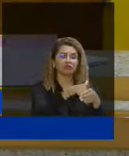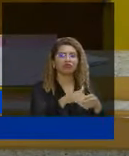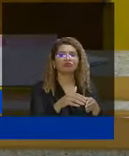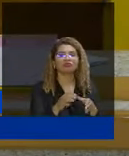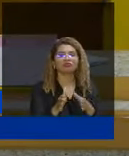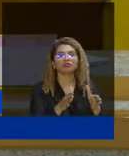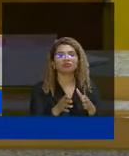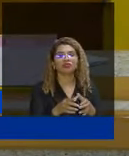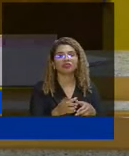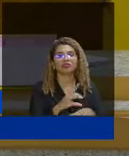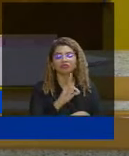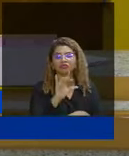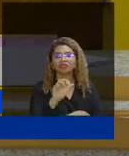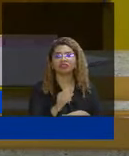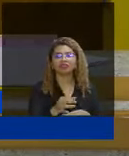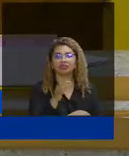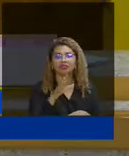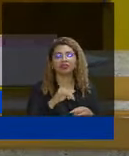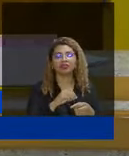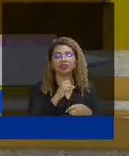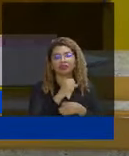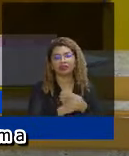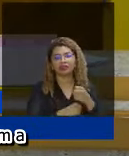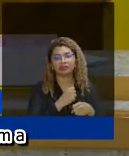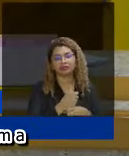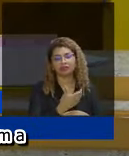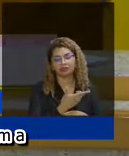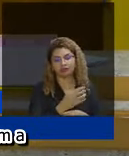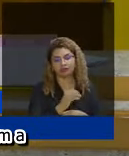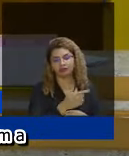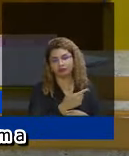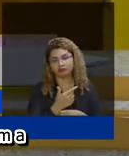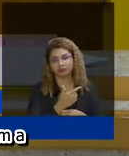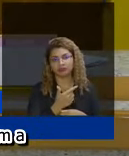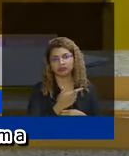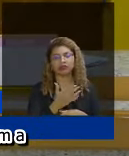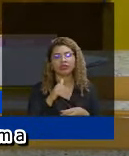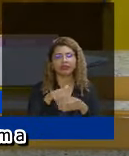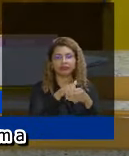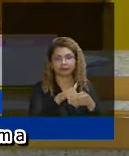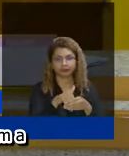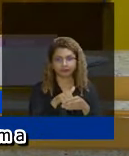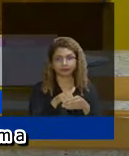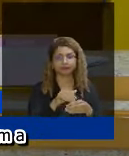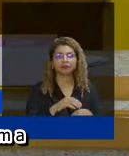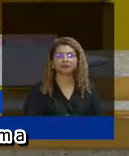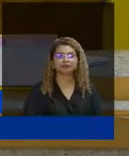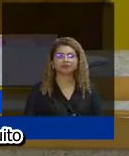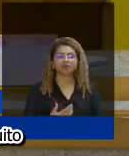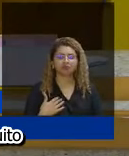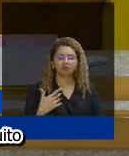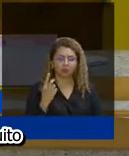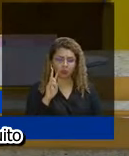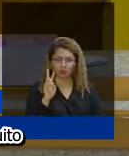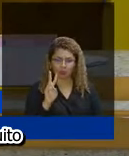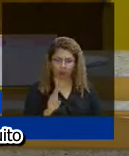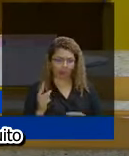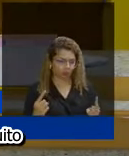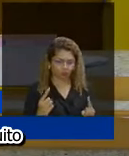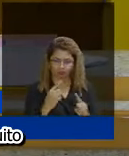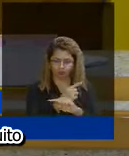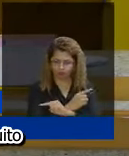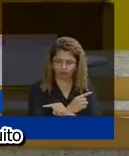aspecto. Dessa forma, Excelência, resumidamente, Eu não vejo aqui nem a contradição,